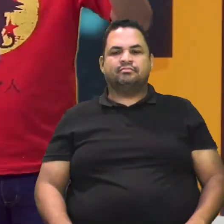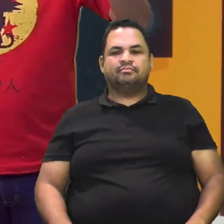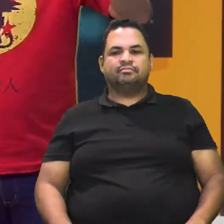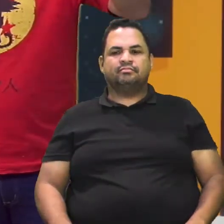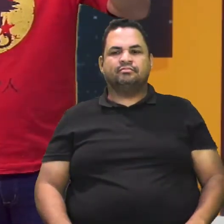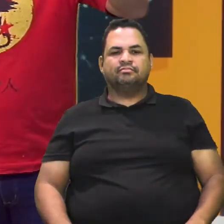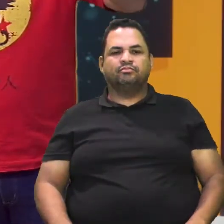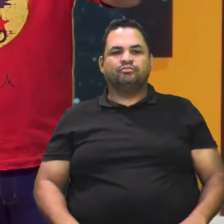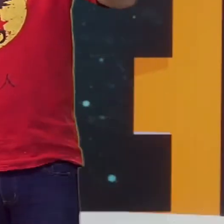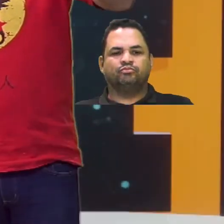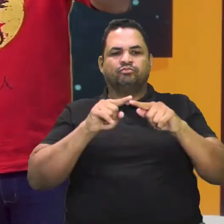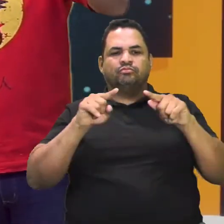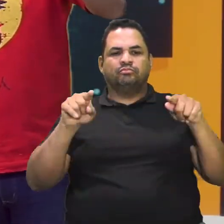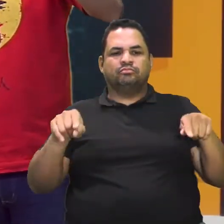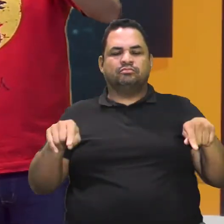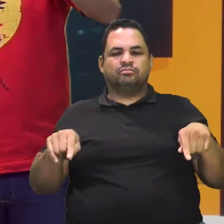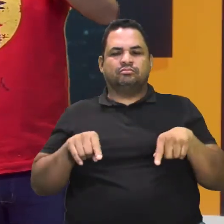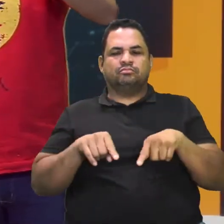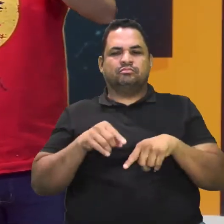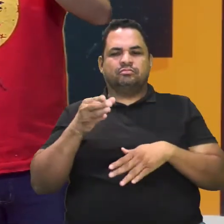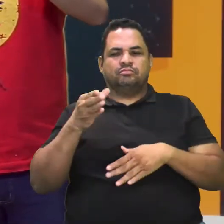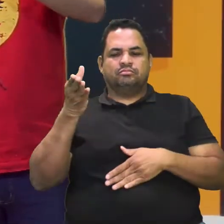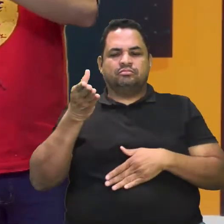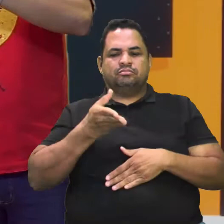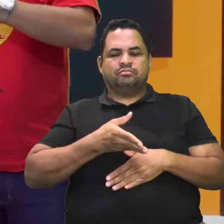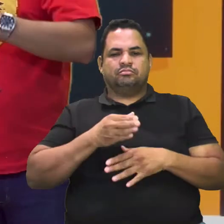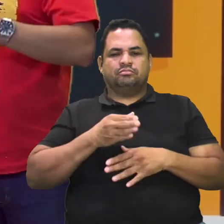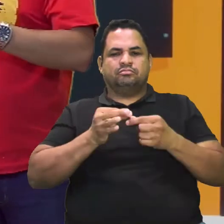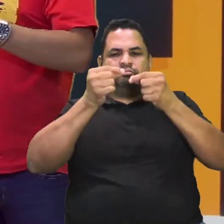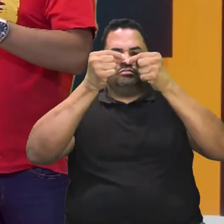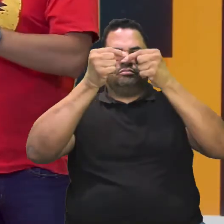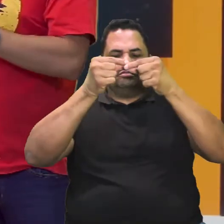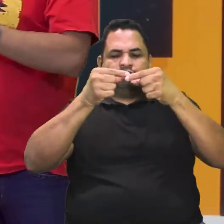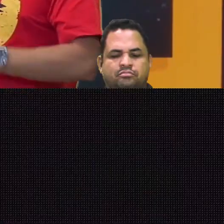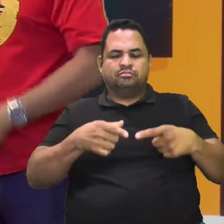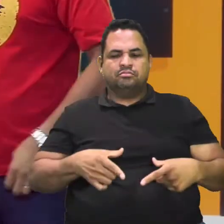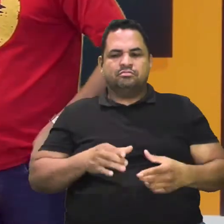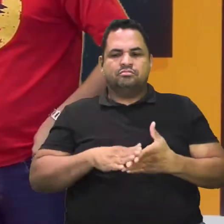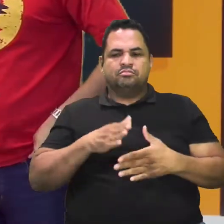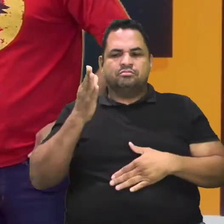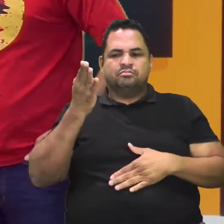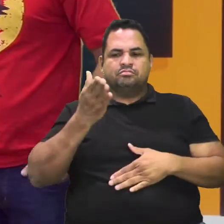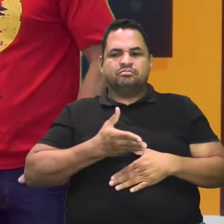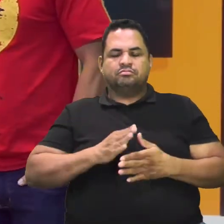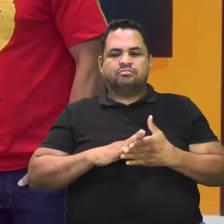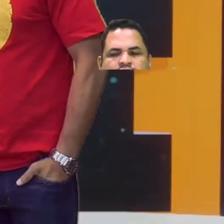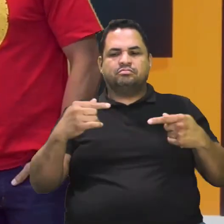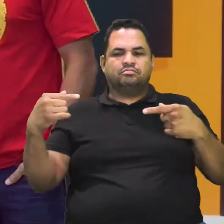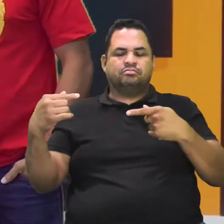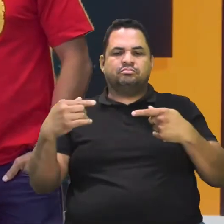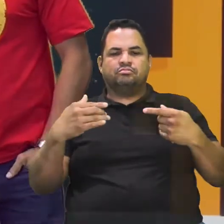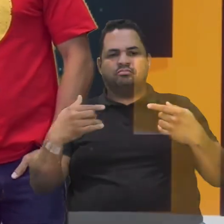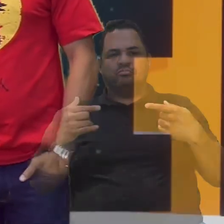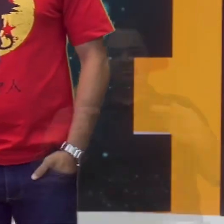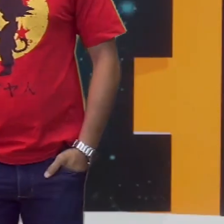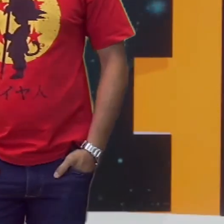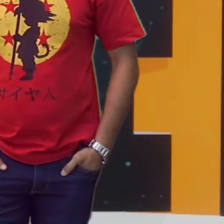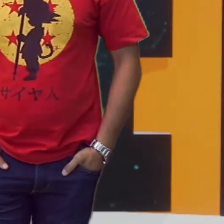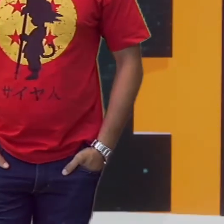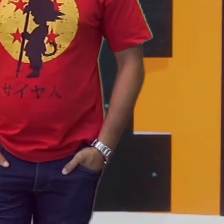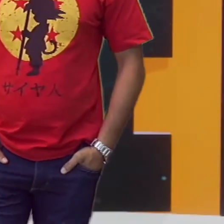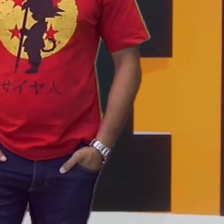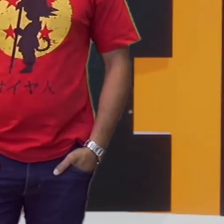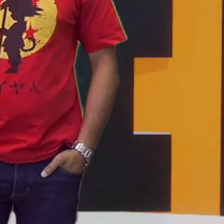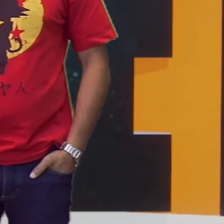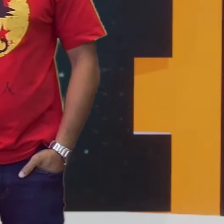regiãozinha ali retangular. Ele vai cortando o cone em vários pontos. Ele é paralelo com a geratriz,